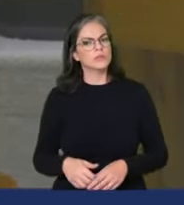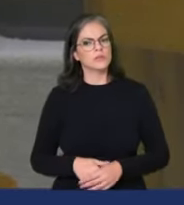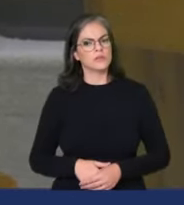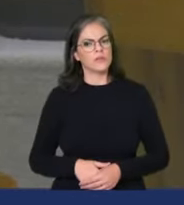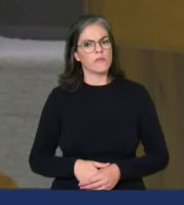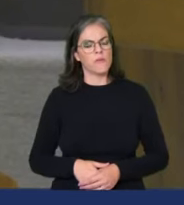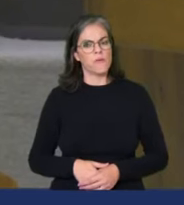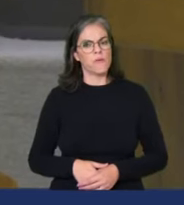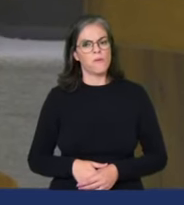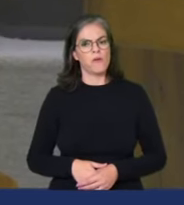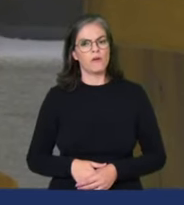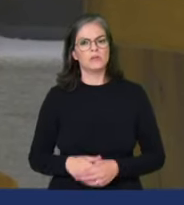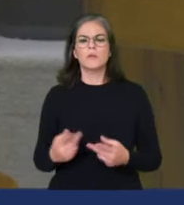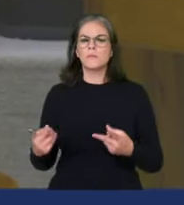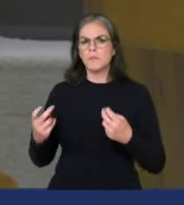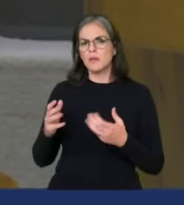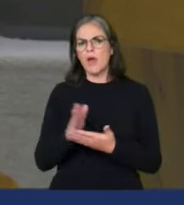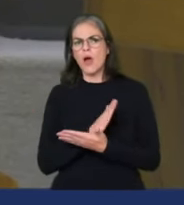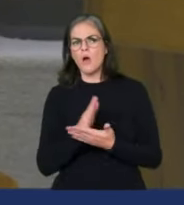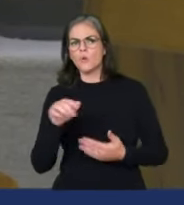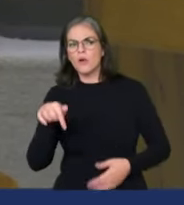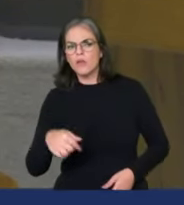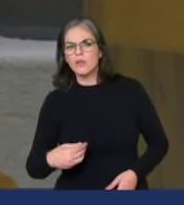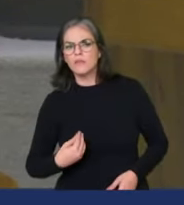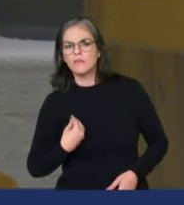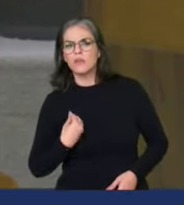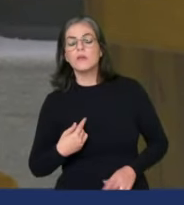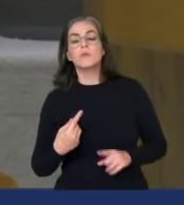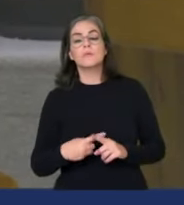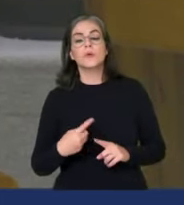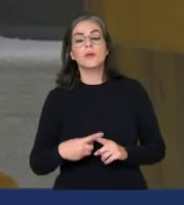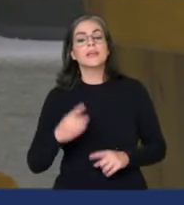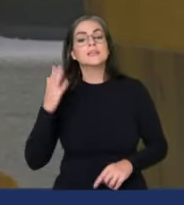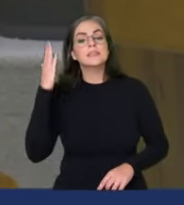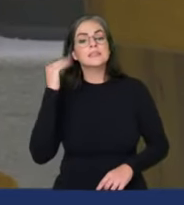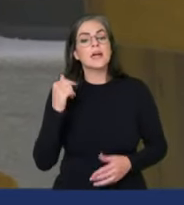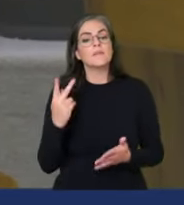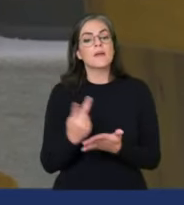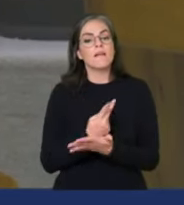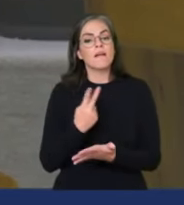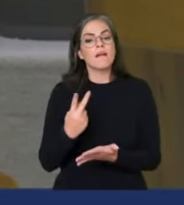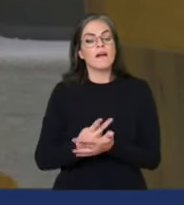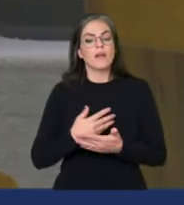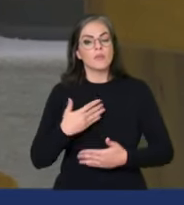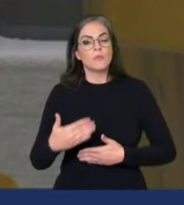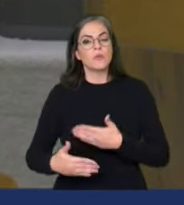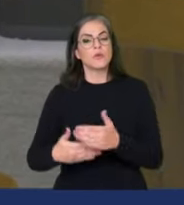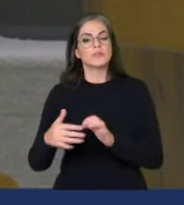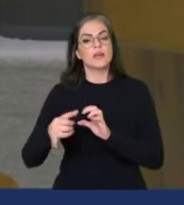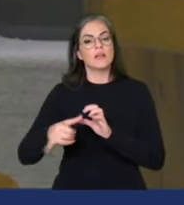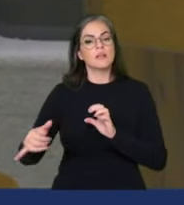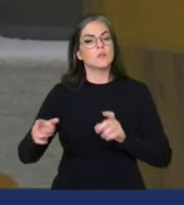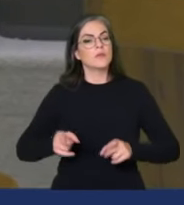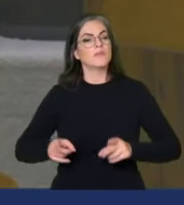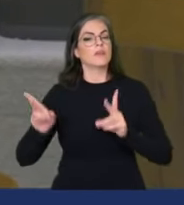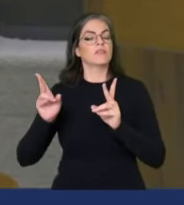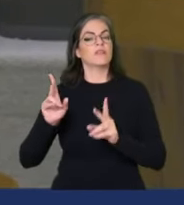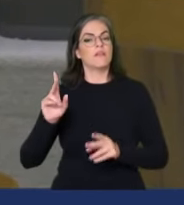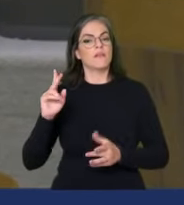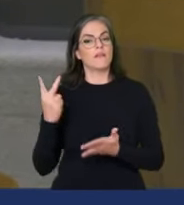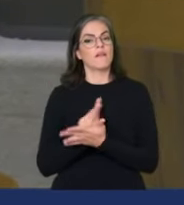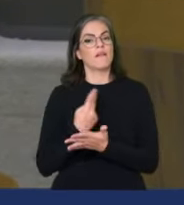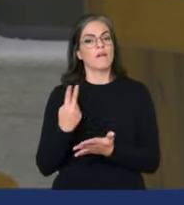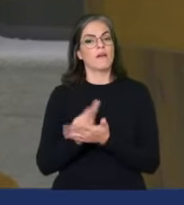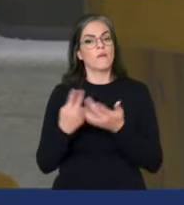percebo que até alguns estão aqui, votaram contra porque sabem da imoralidade que há no processo de privatização da Eletrobras. Além